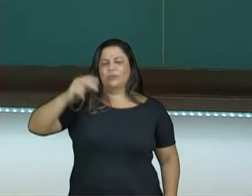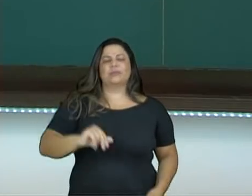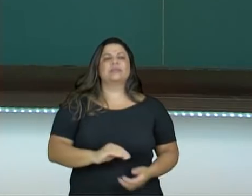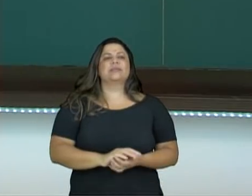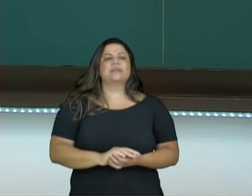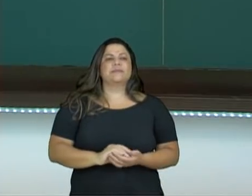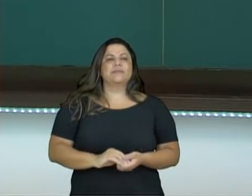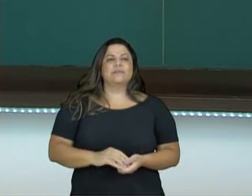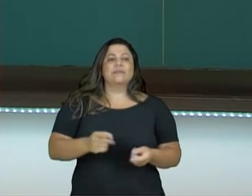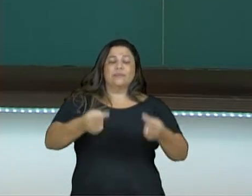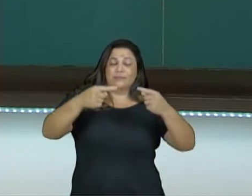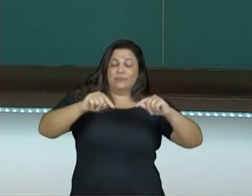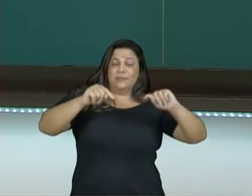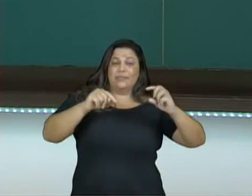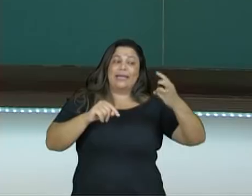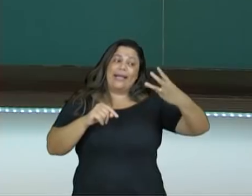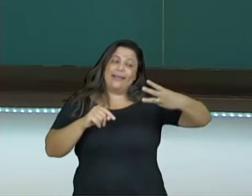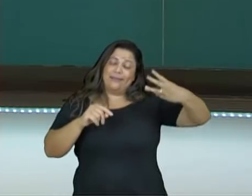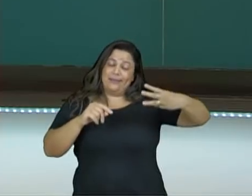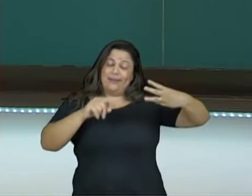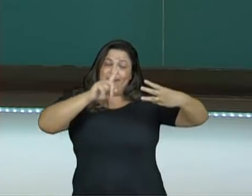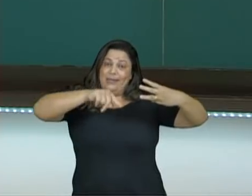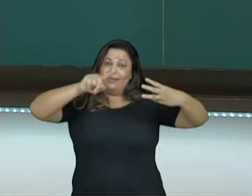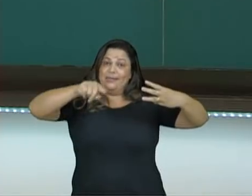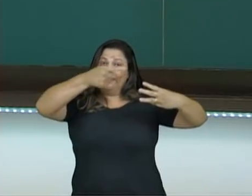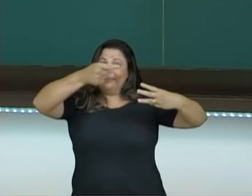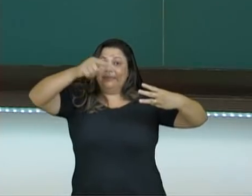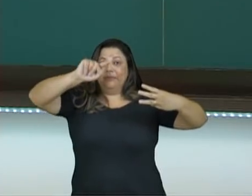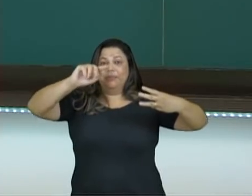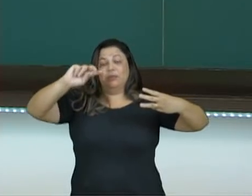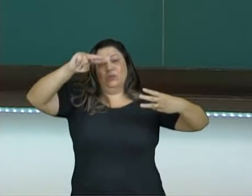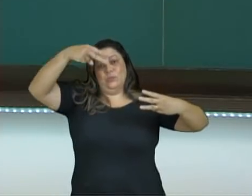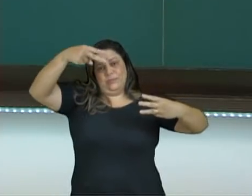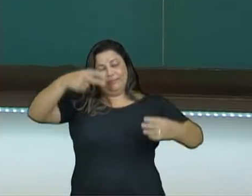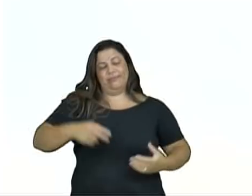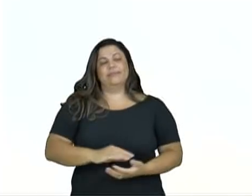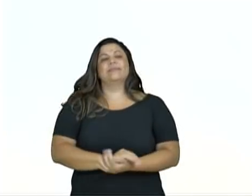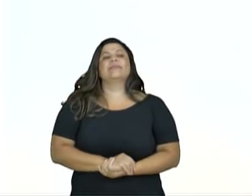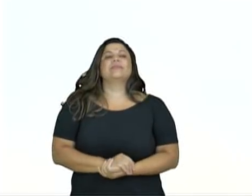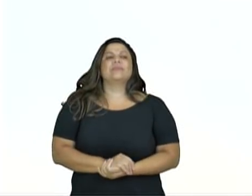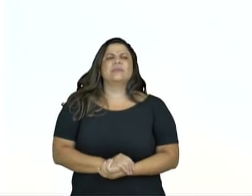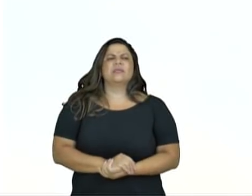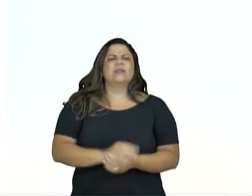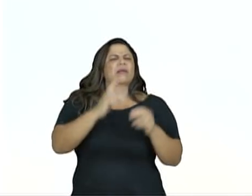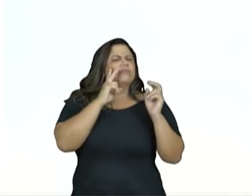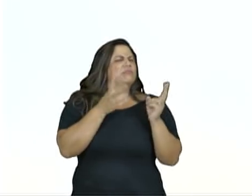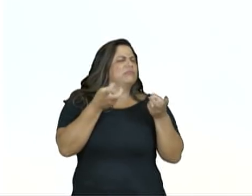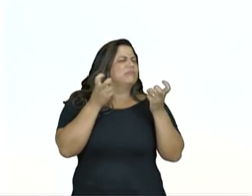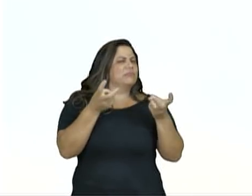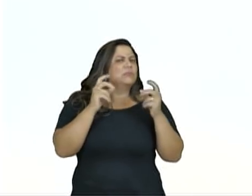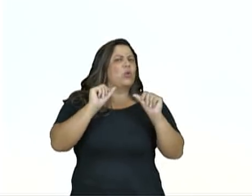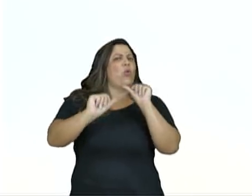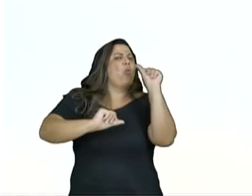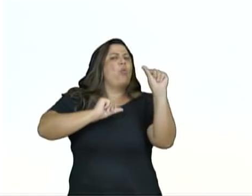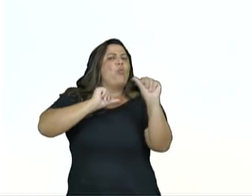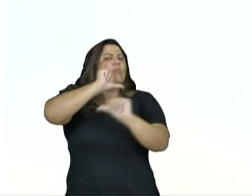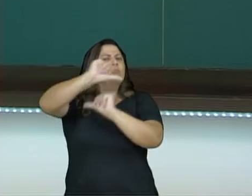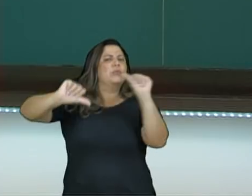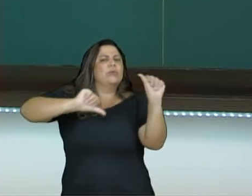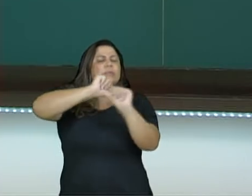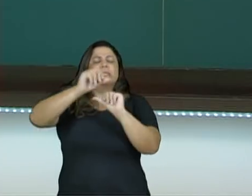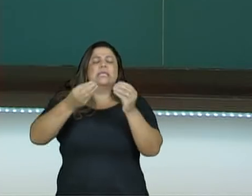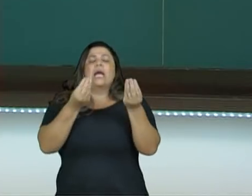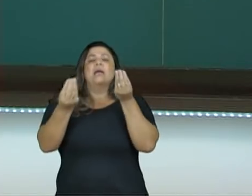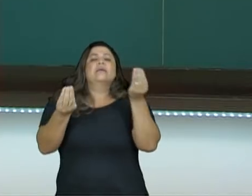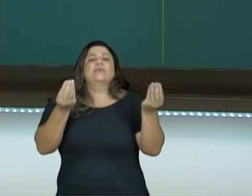a 3π sobre 2. Então, aqui nós vamos ver como que fazemos a transformação